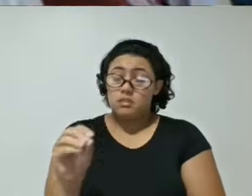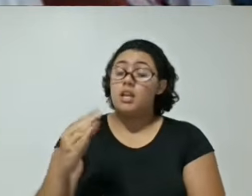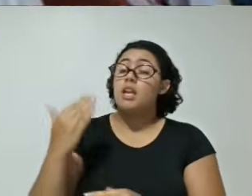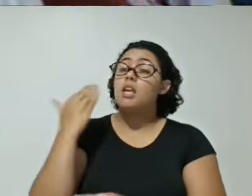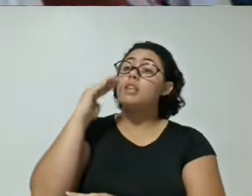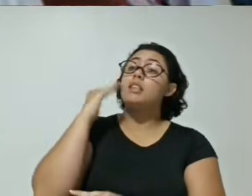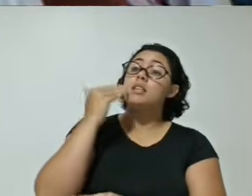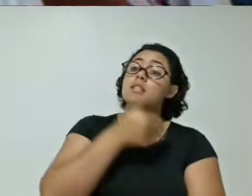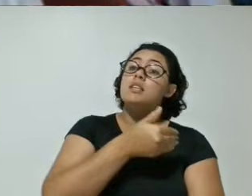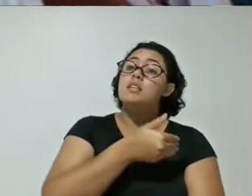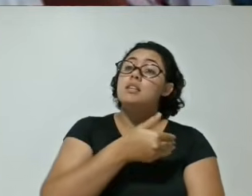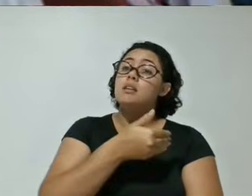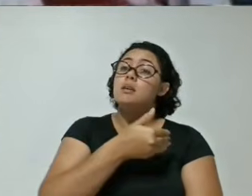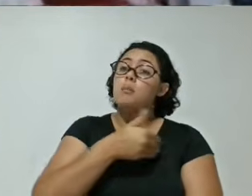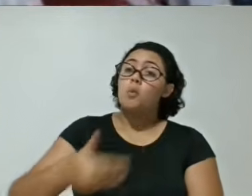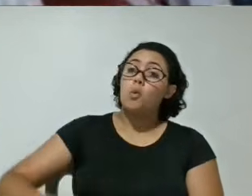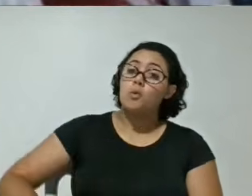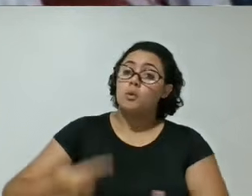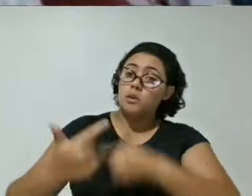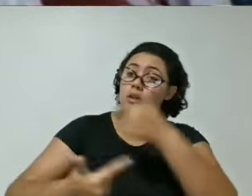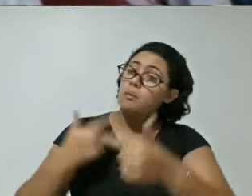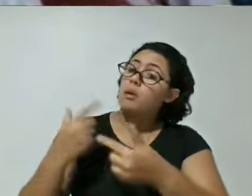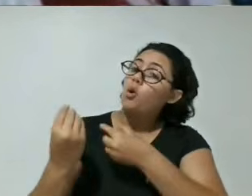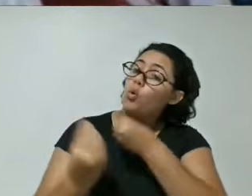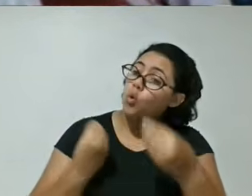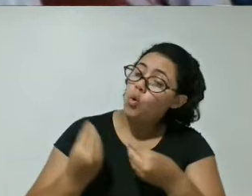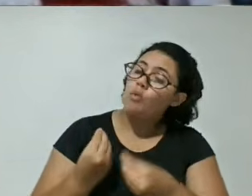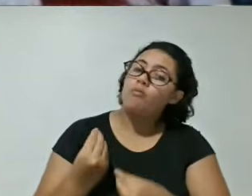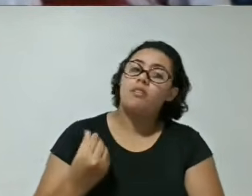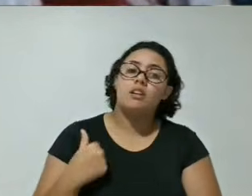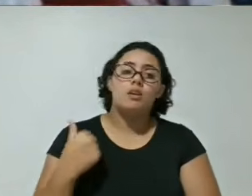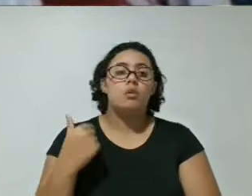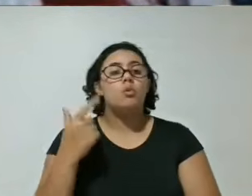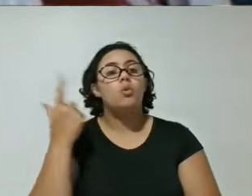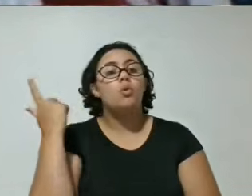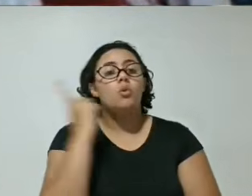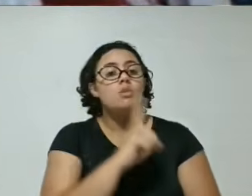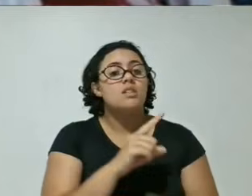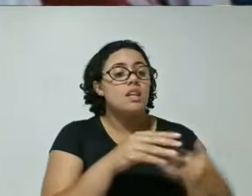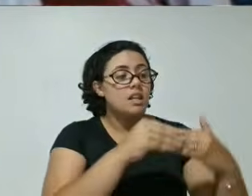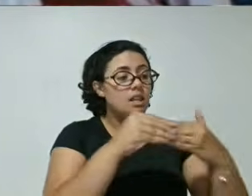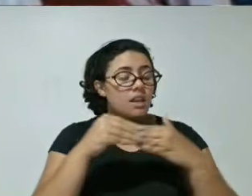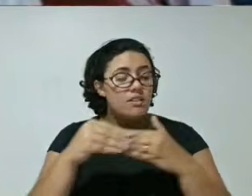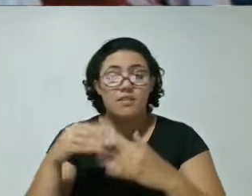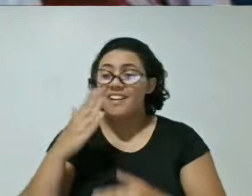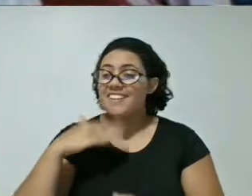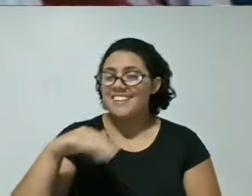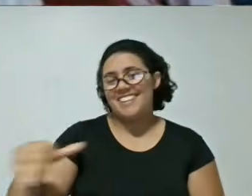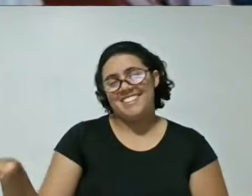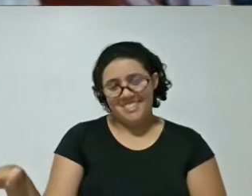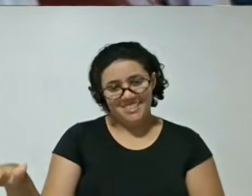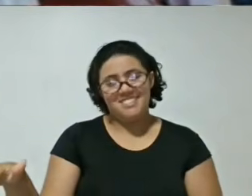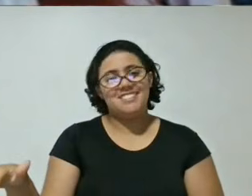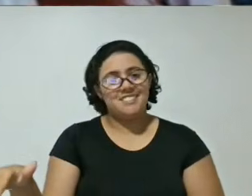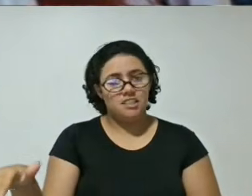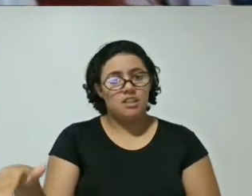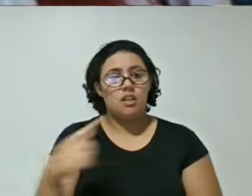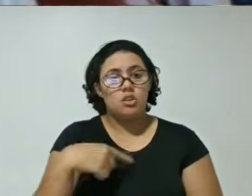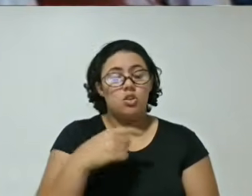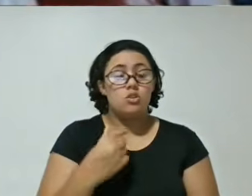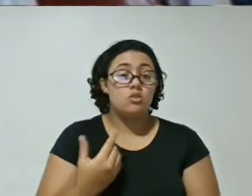serviço público, né? Então, eu consegui levar um pouco disso para essa gestão, né? Quando a gente começou a execução de